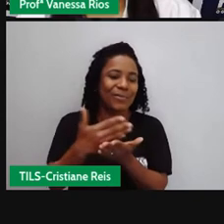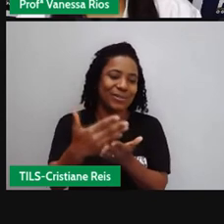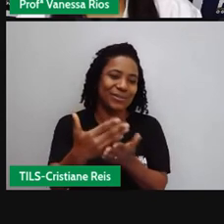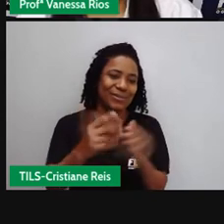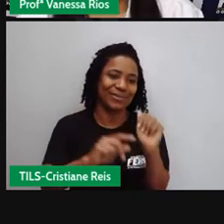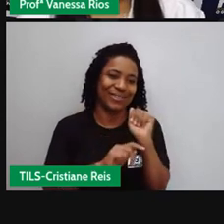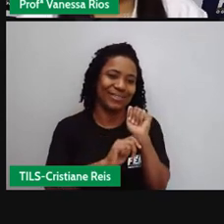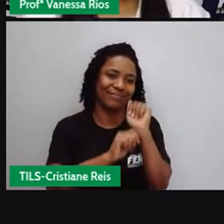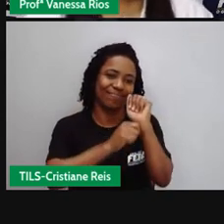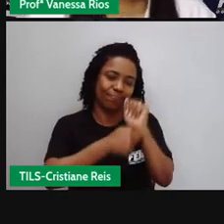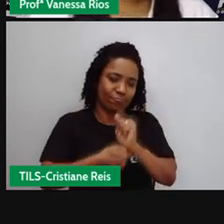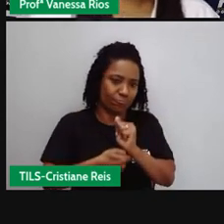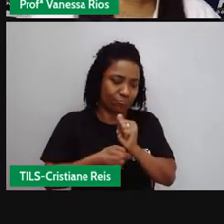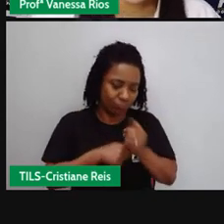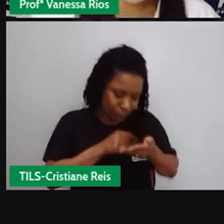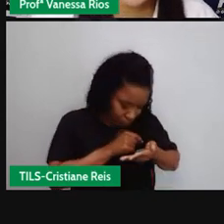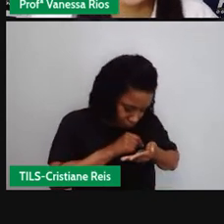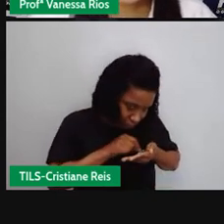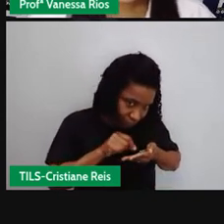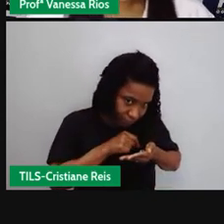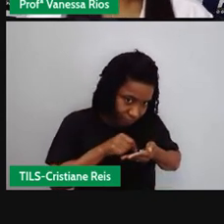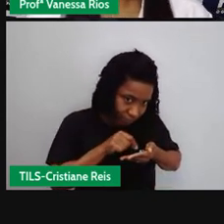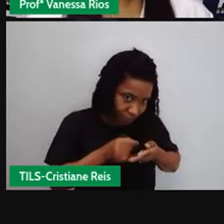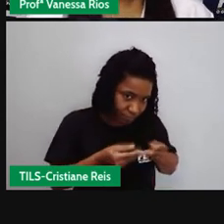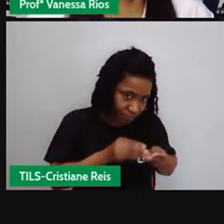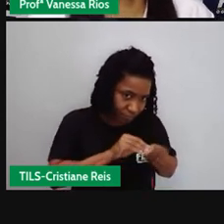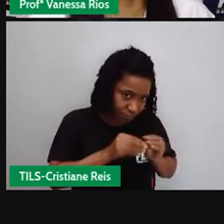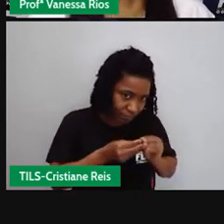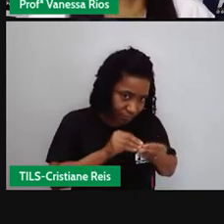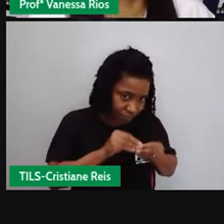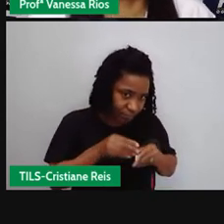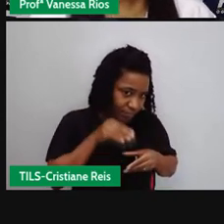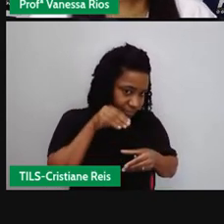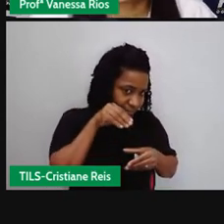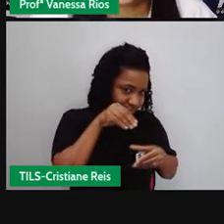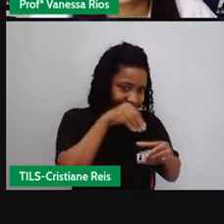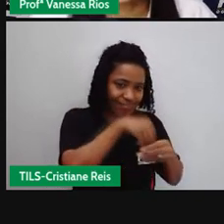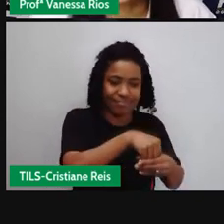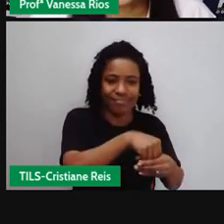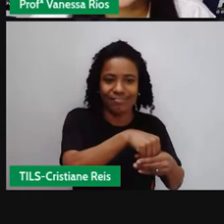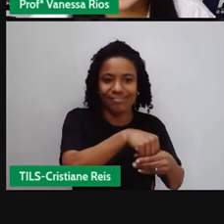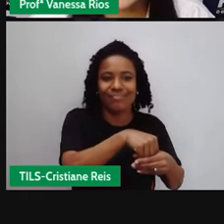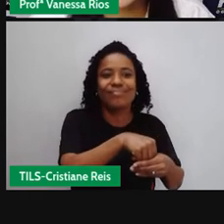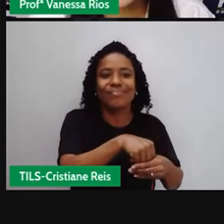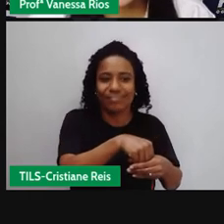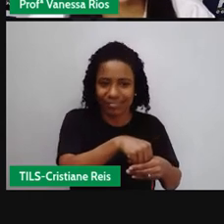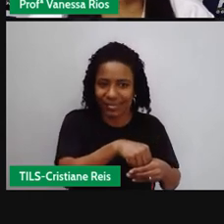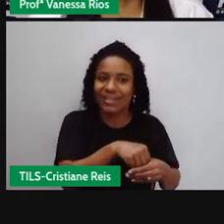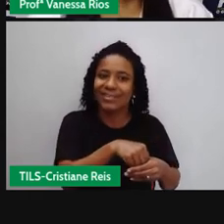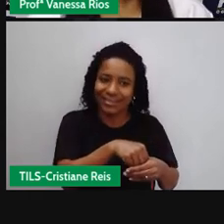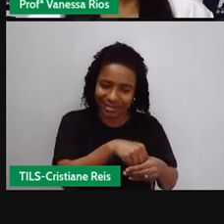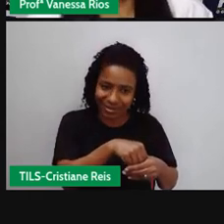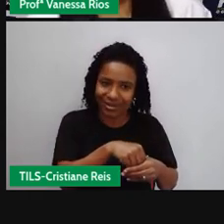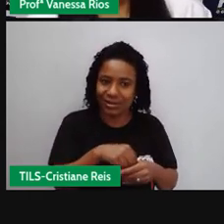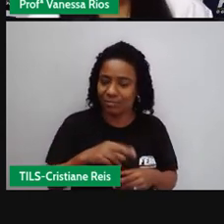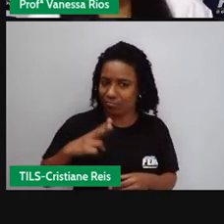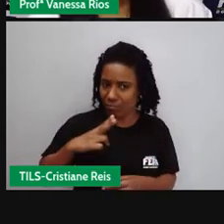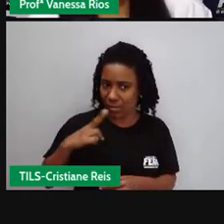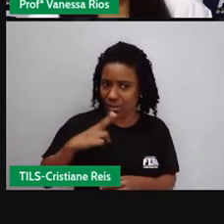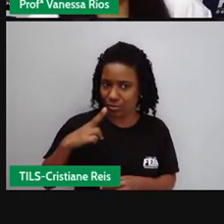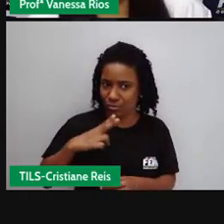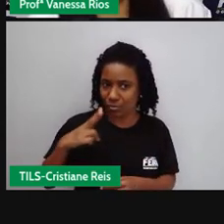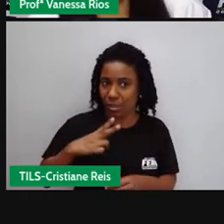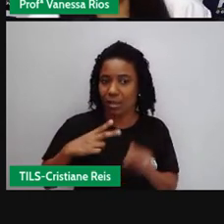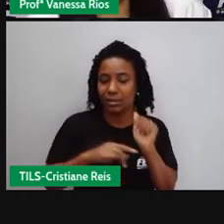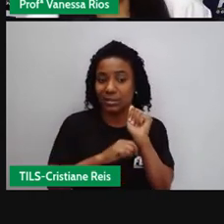votar. Imagine aí se a pessoa devesse o favor ou se de repente intimidasse, né? Se intimidasse em votar contra